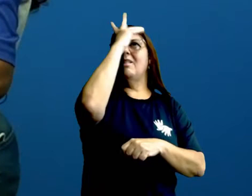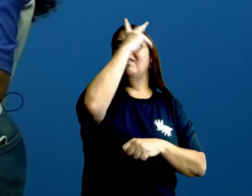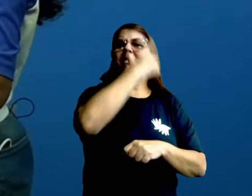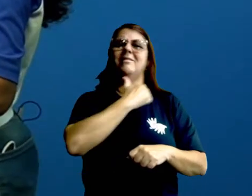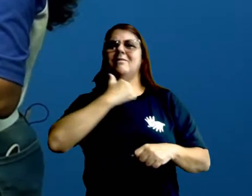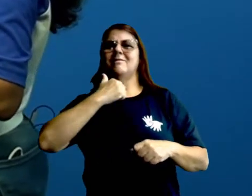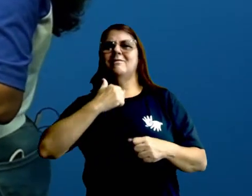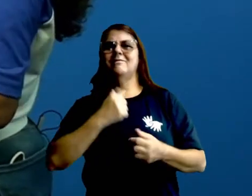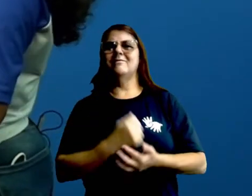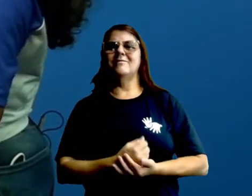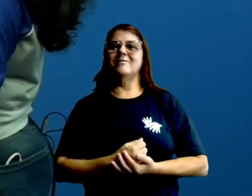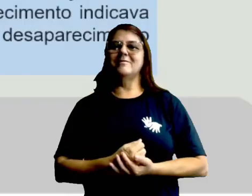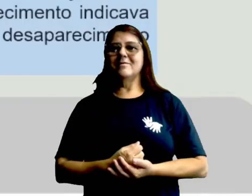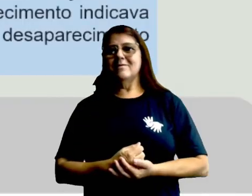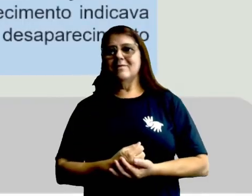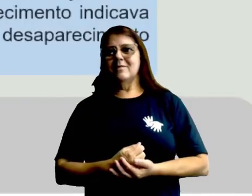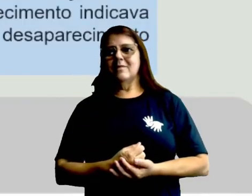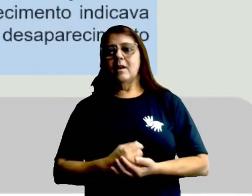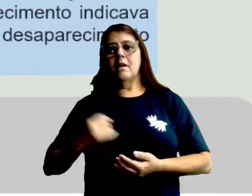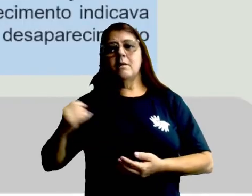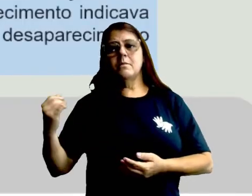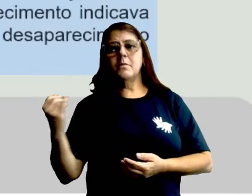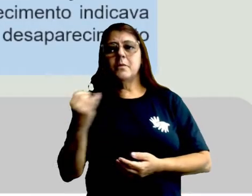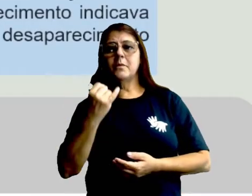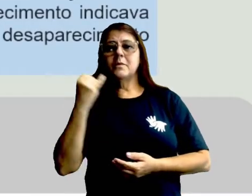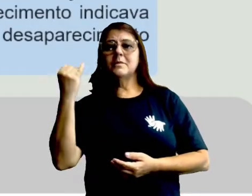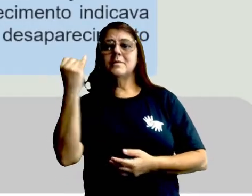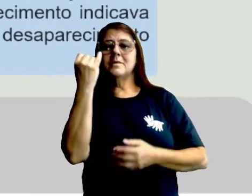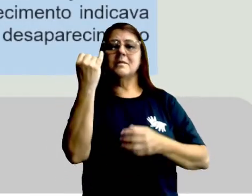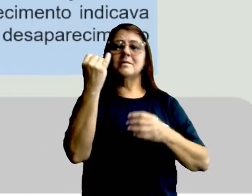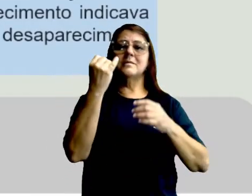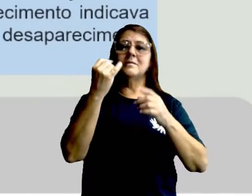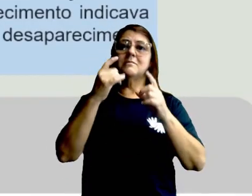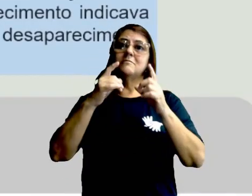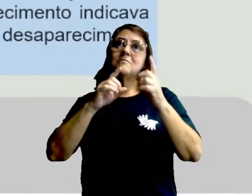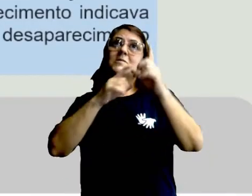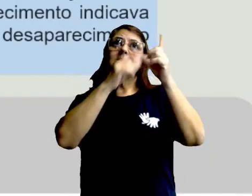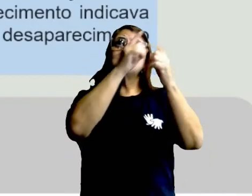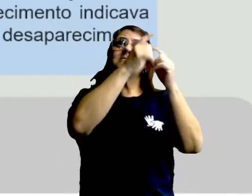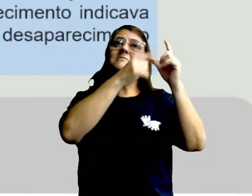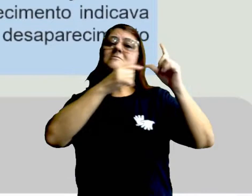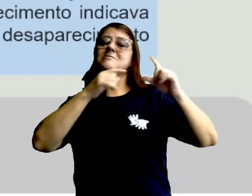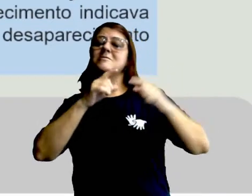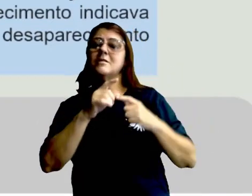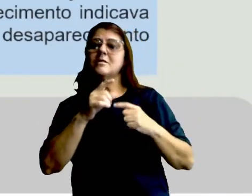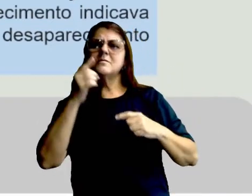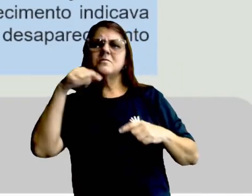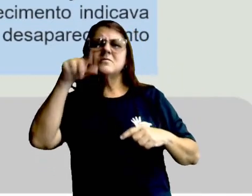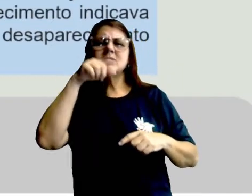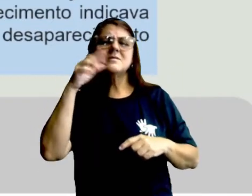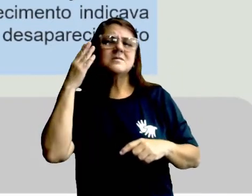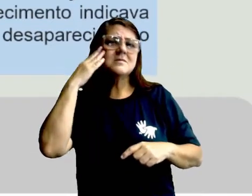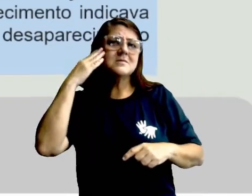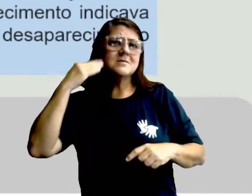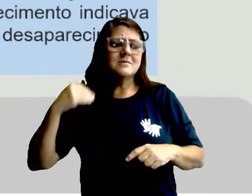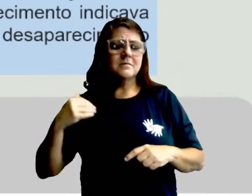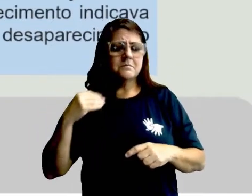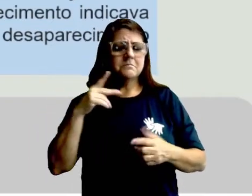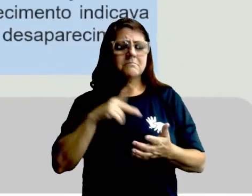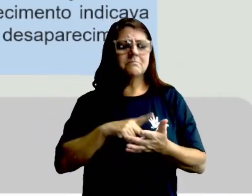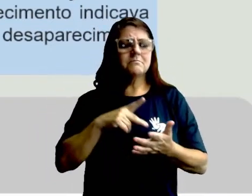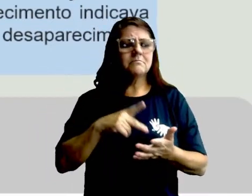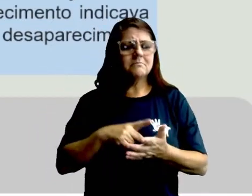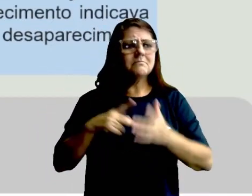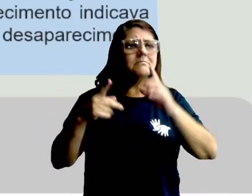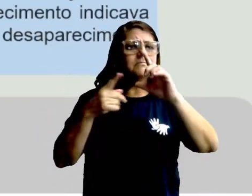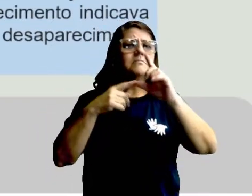lá. A importância das constelações. Você sabe que, na verdade, as